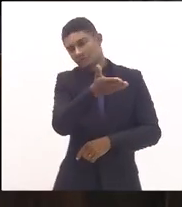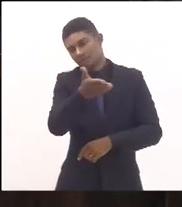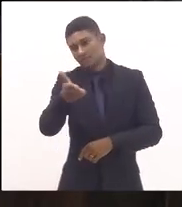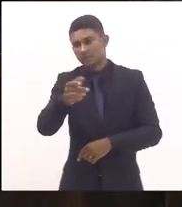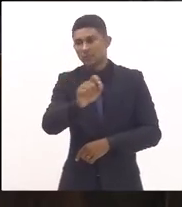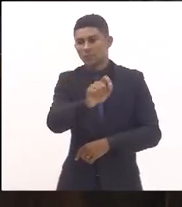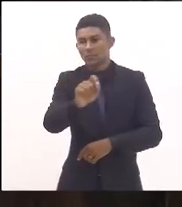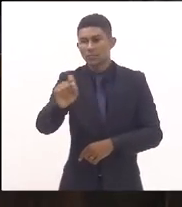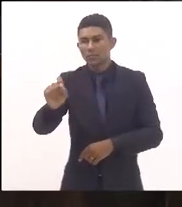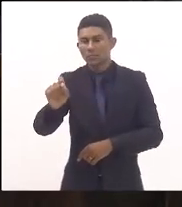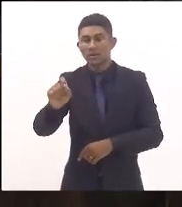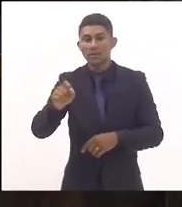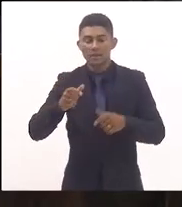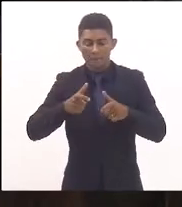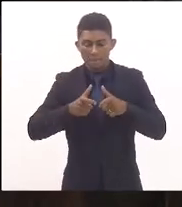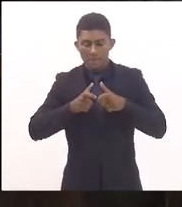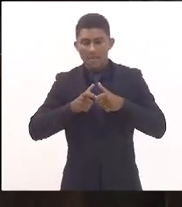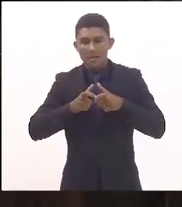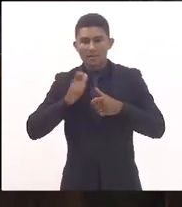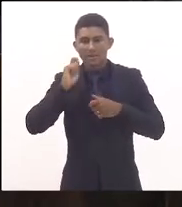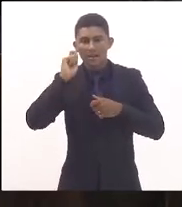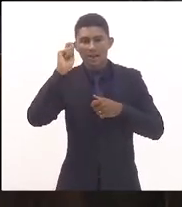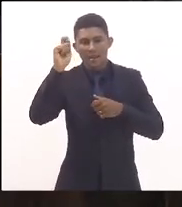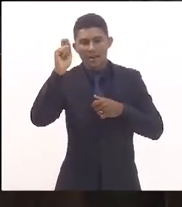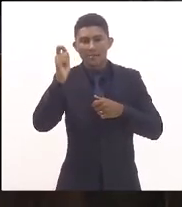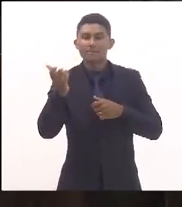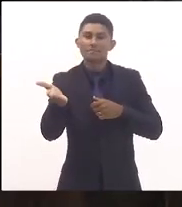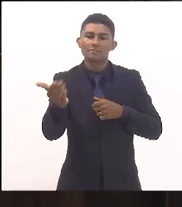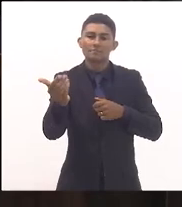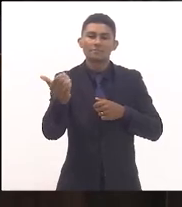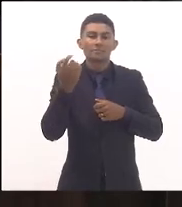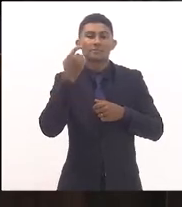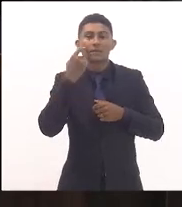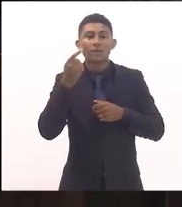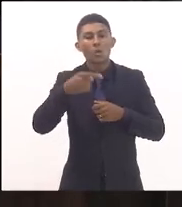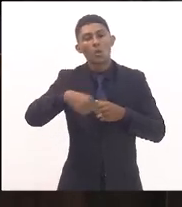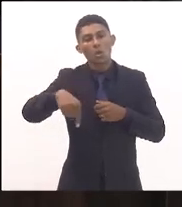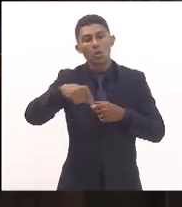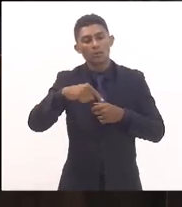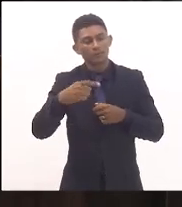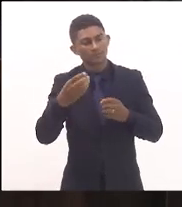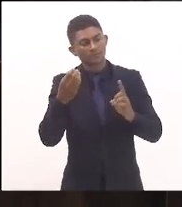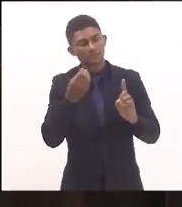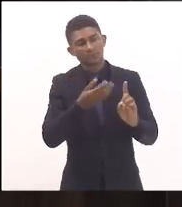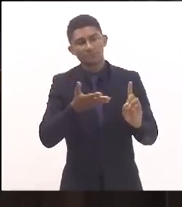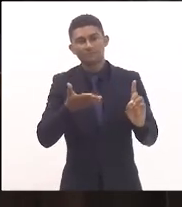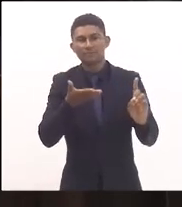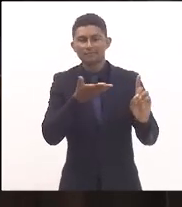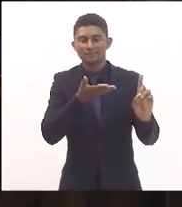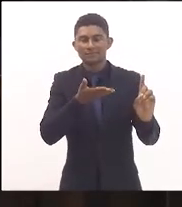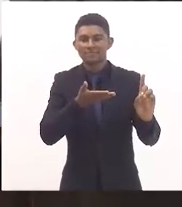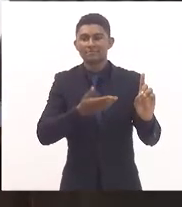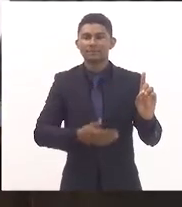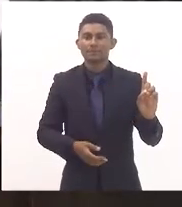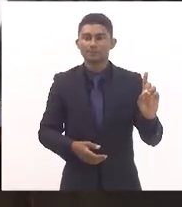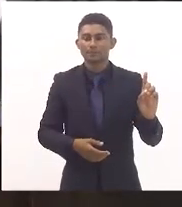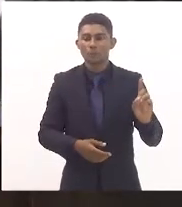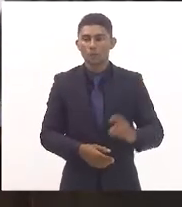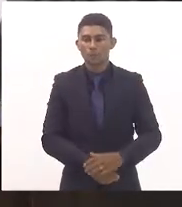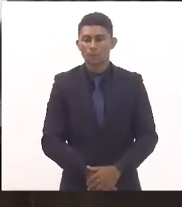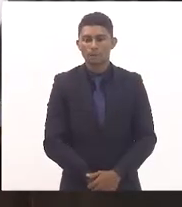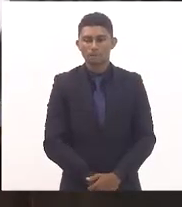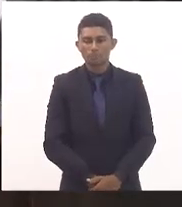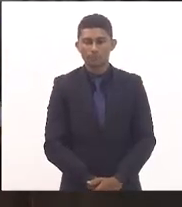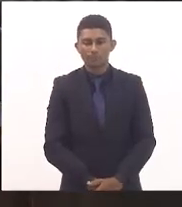traga a nossa medalha Tiradentes para que possamos efetuar a entrega a nossa homenageada